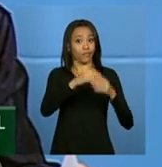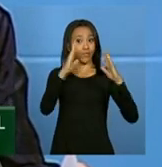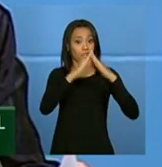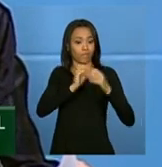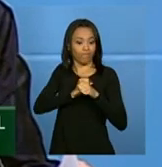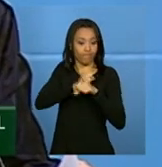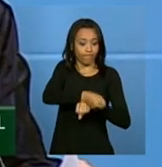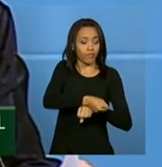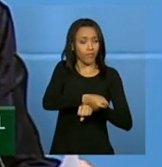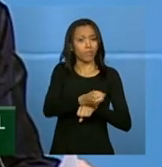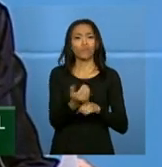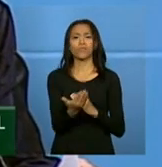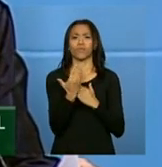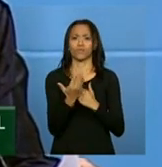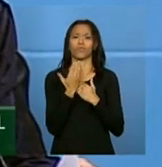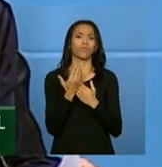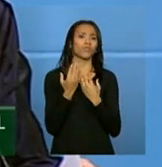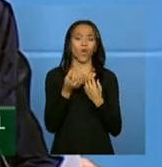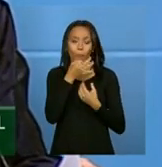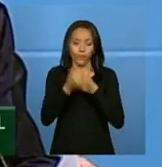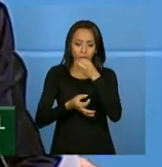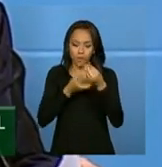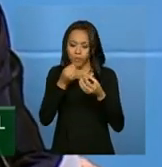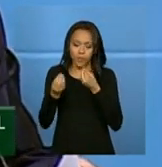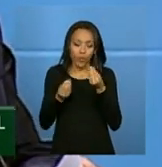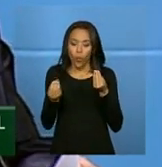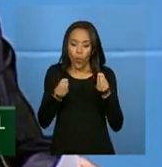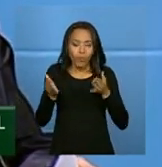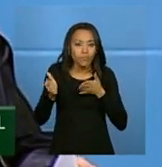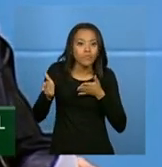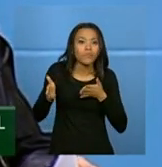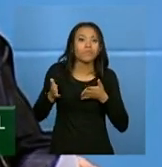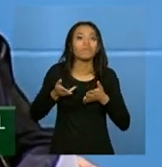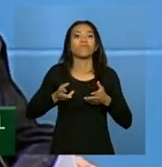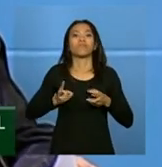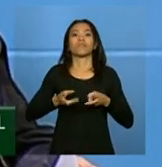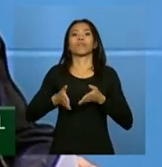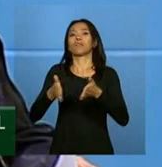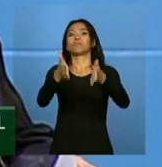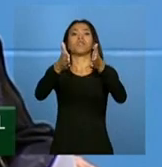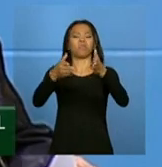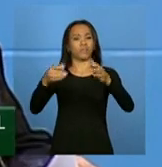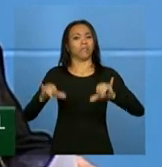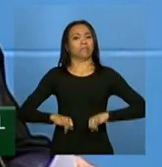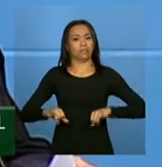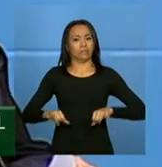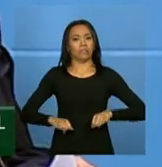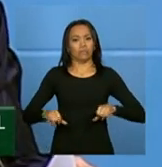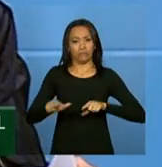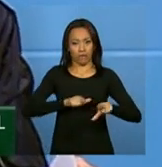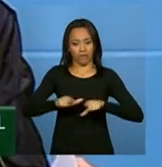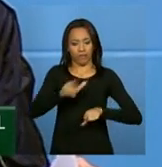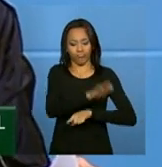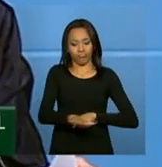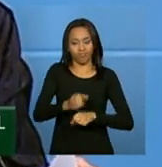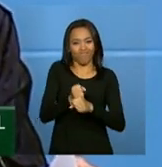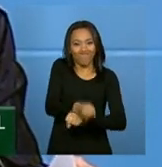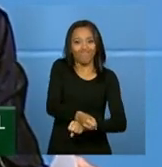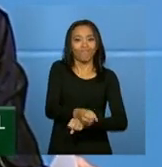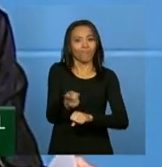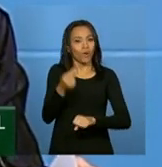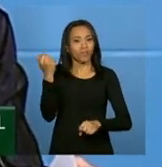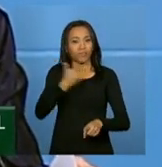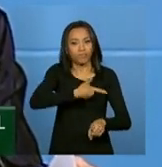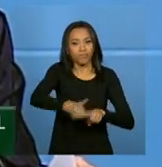construir caminhos para que essas duas formas de trabalho infantil penosas possam ser superadas. O